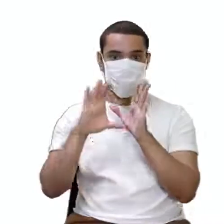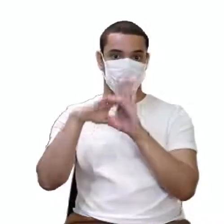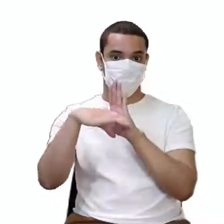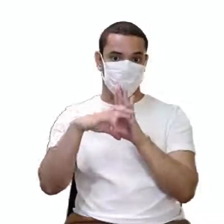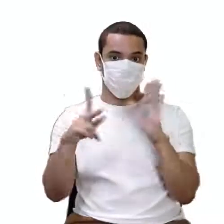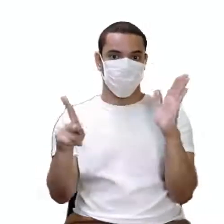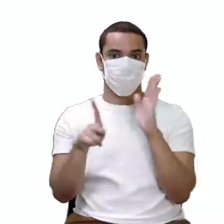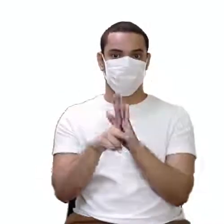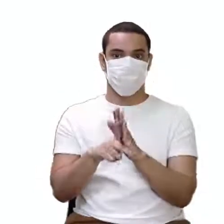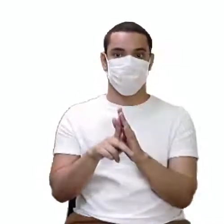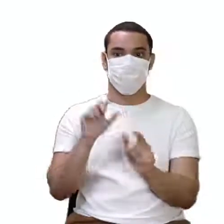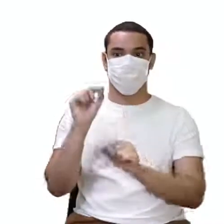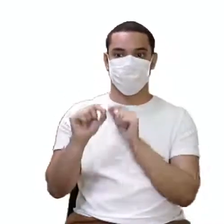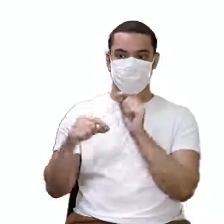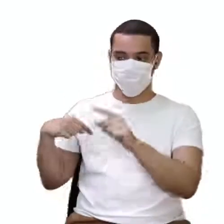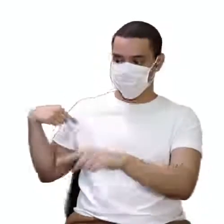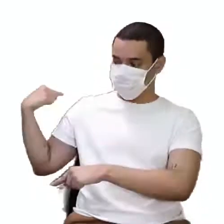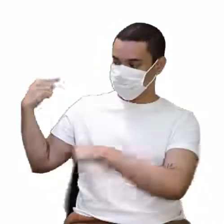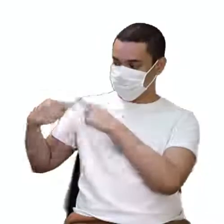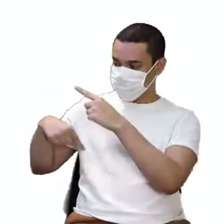os conceitos de